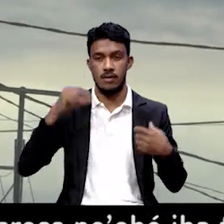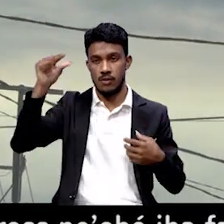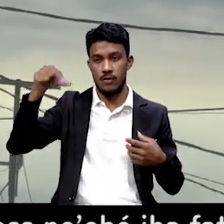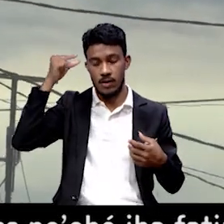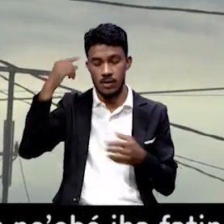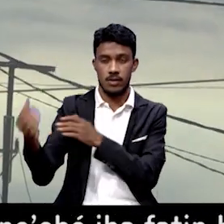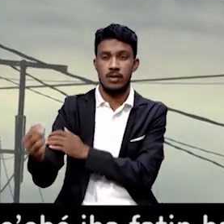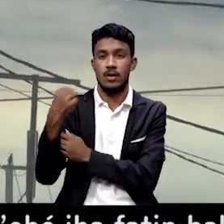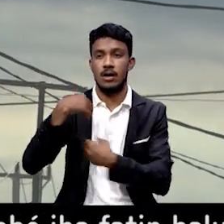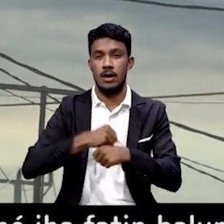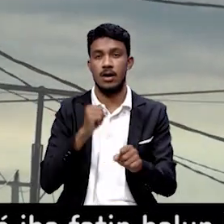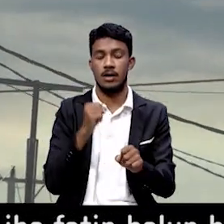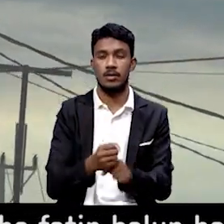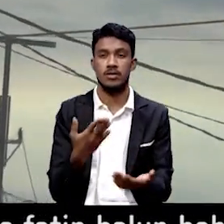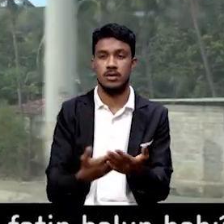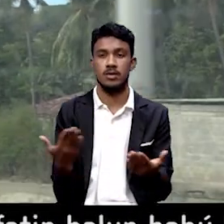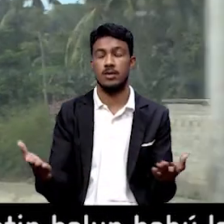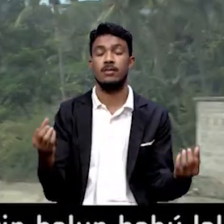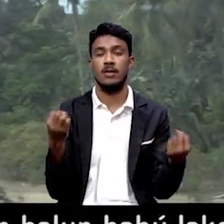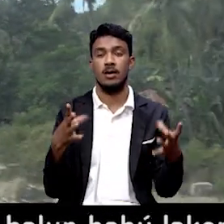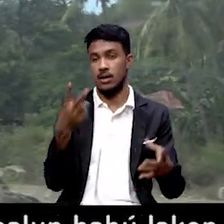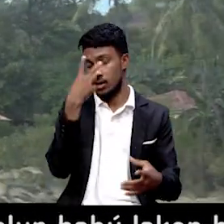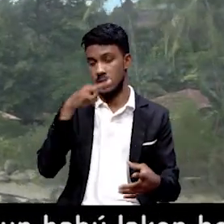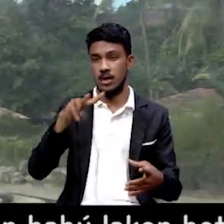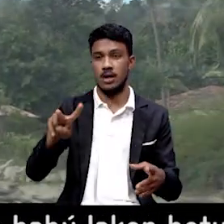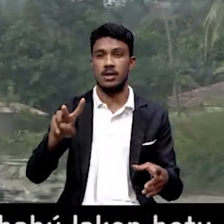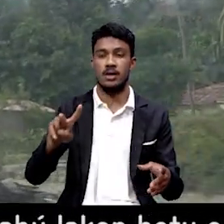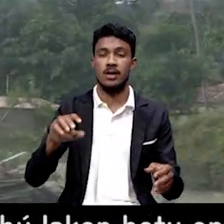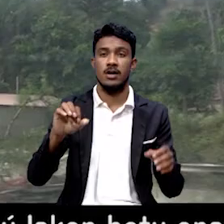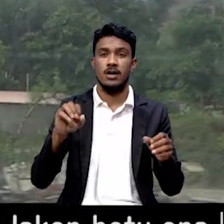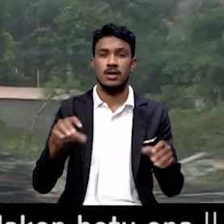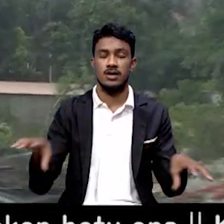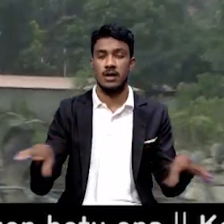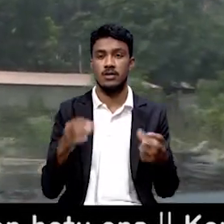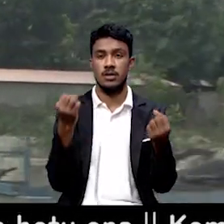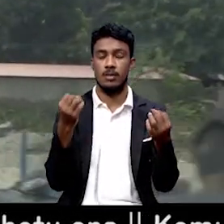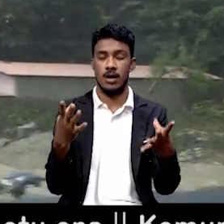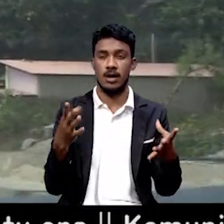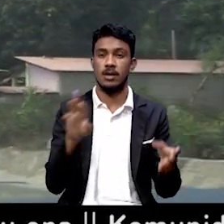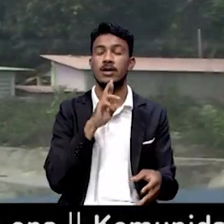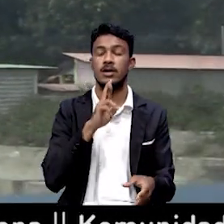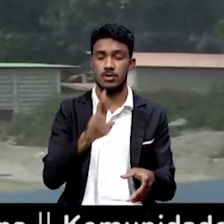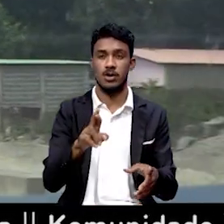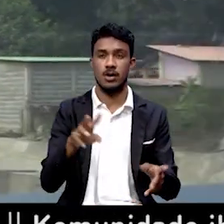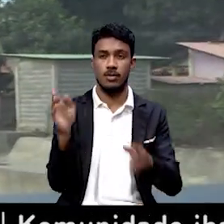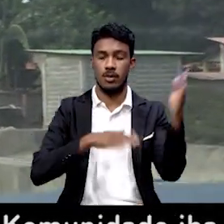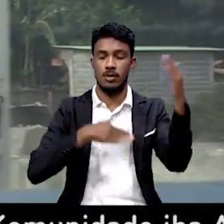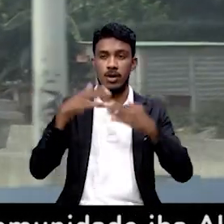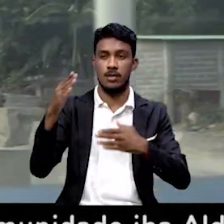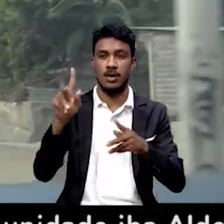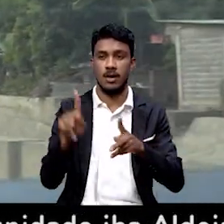cria facilidades oin no hari empresa barak ode bele responde problema nebe povo